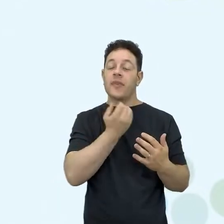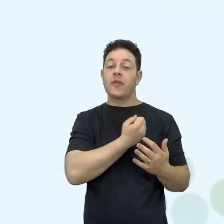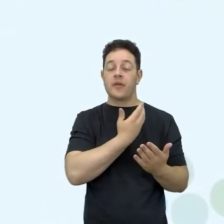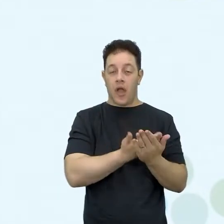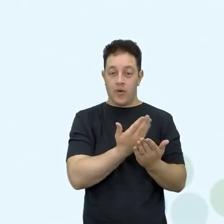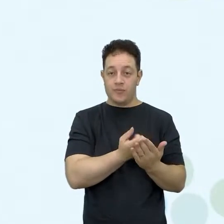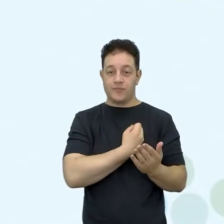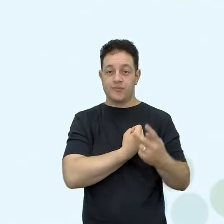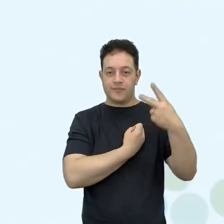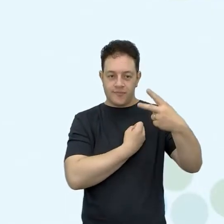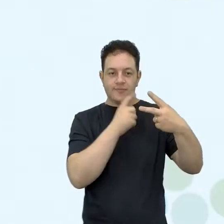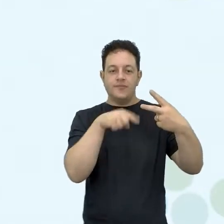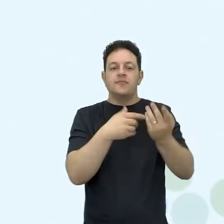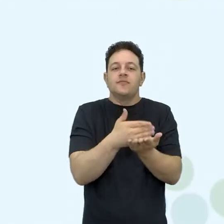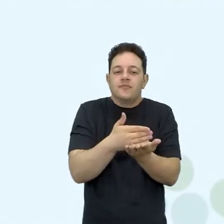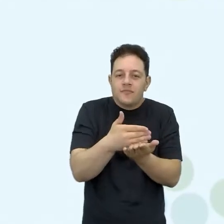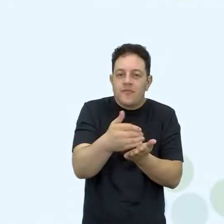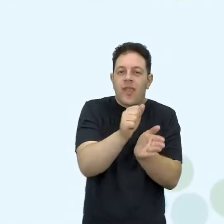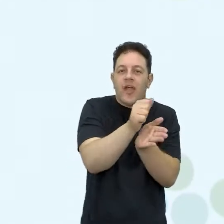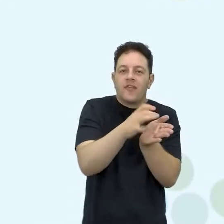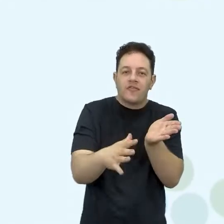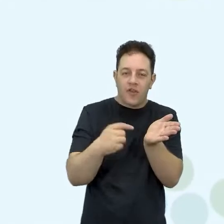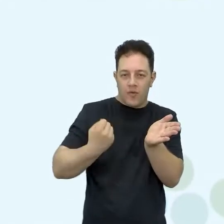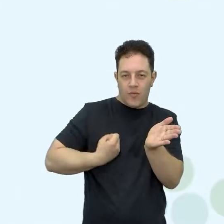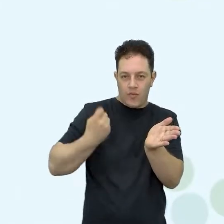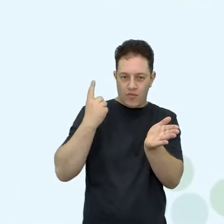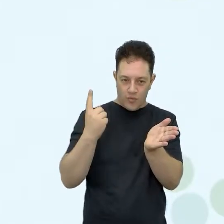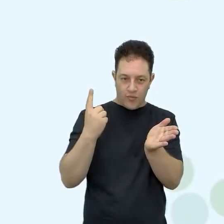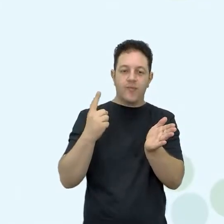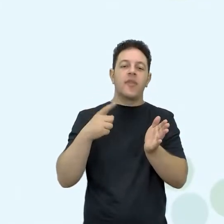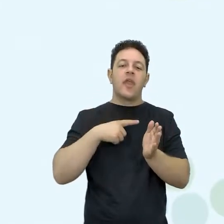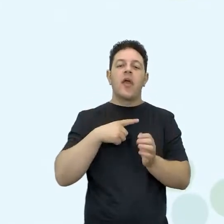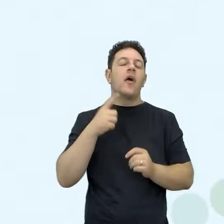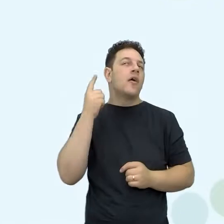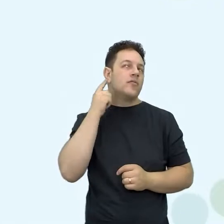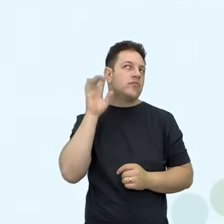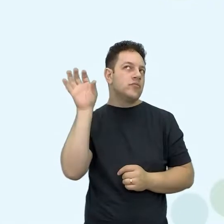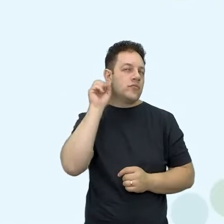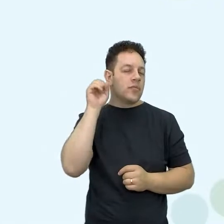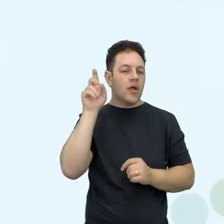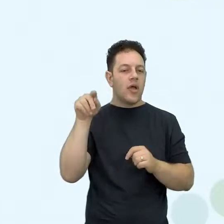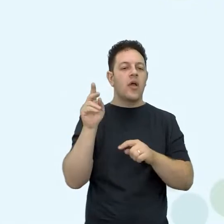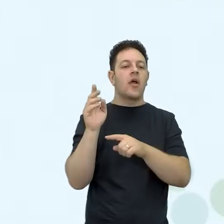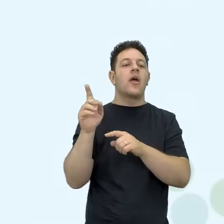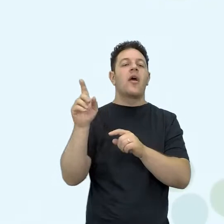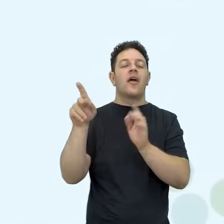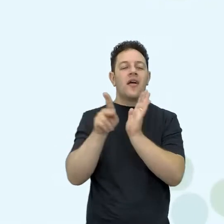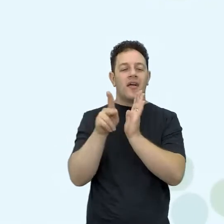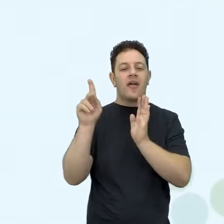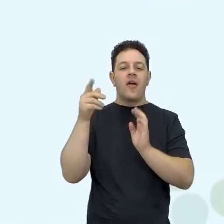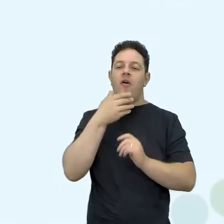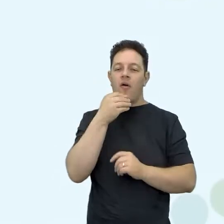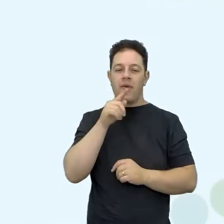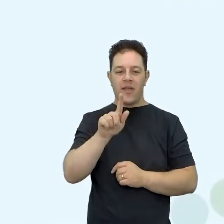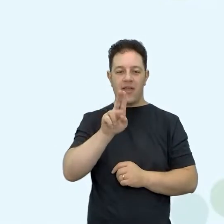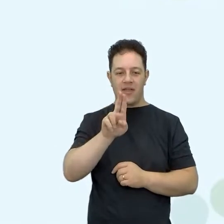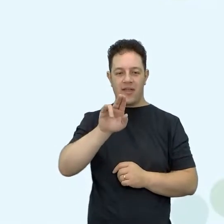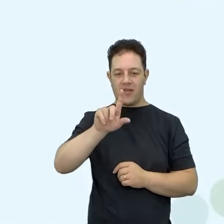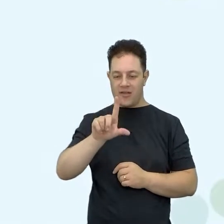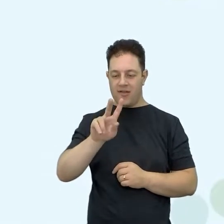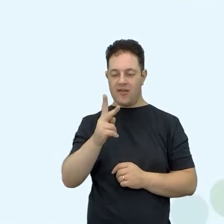2, introdução da atividade 1, ouvimos um trecho do programa Espaço em Obra, por Guilherme